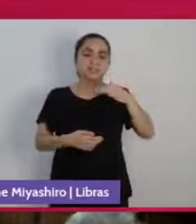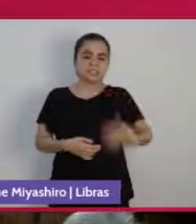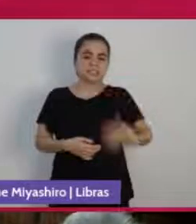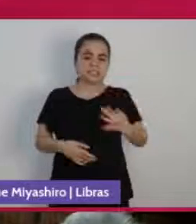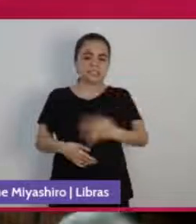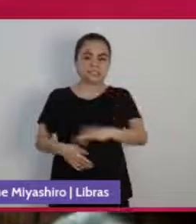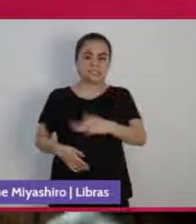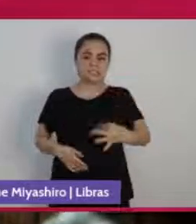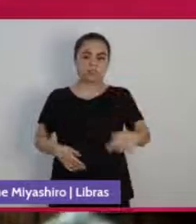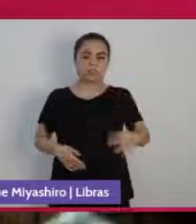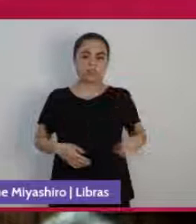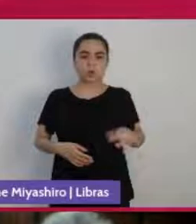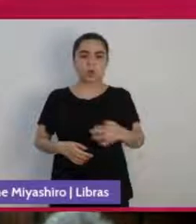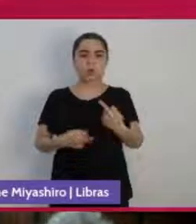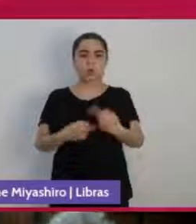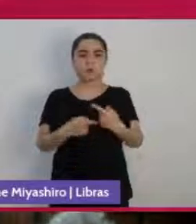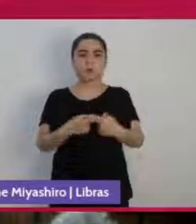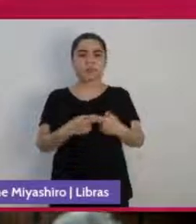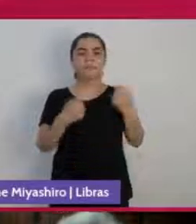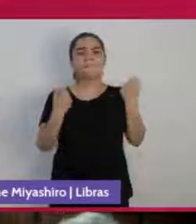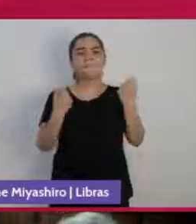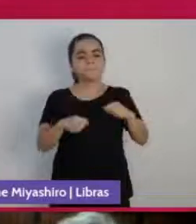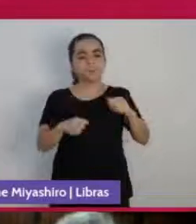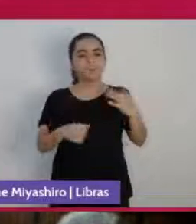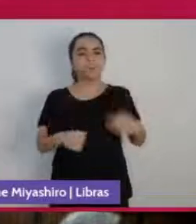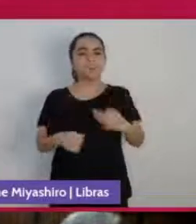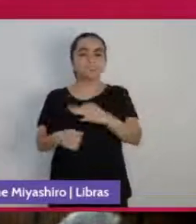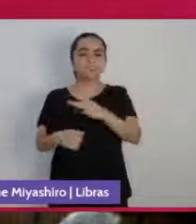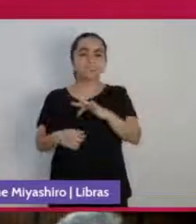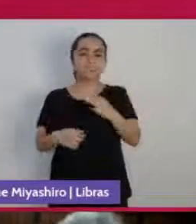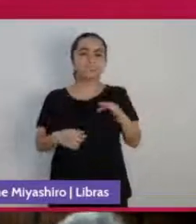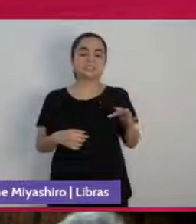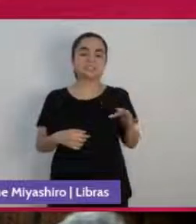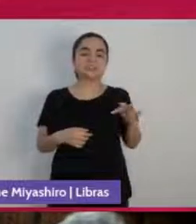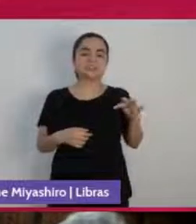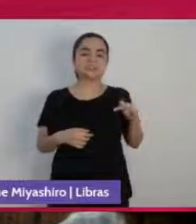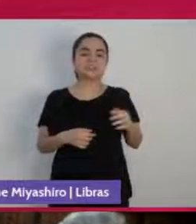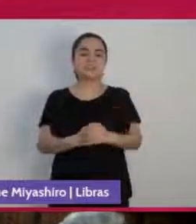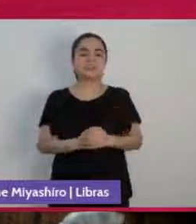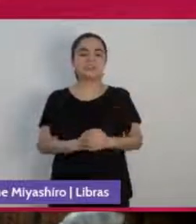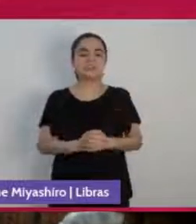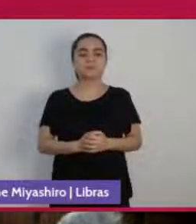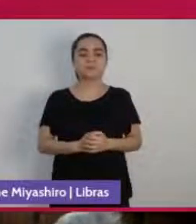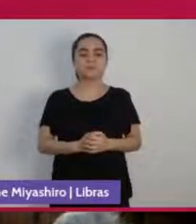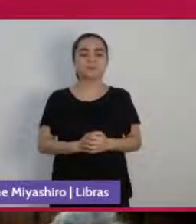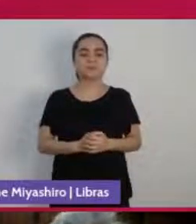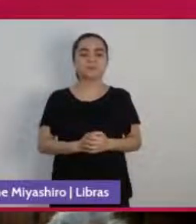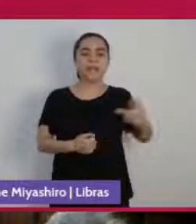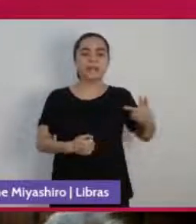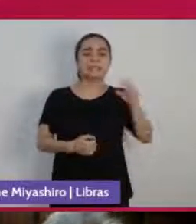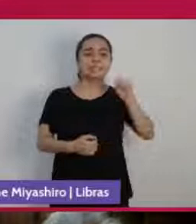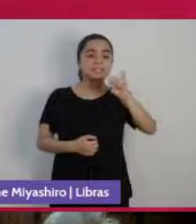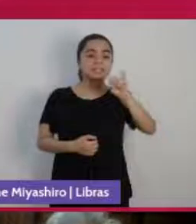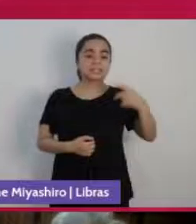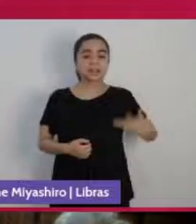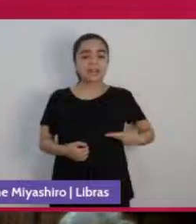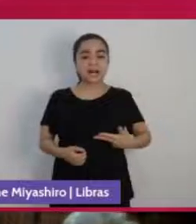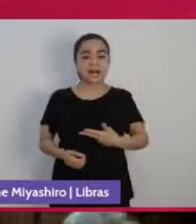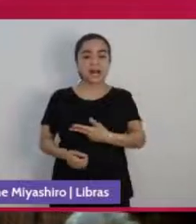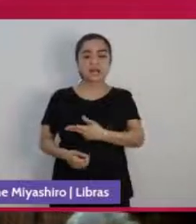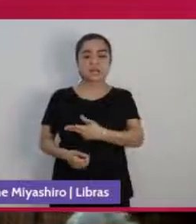ter hematoma encapsulado, isso parecer um nódulo. Se tem cicatriz, e